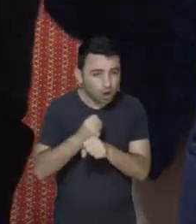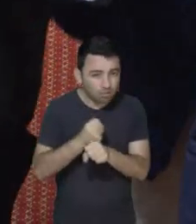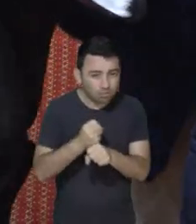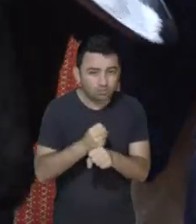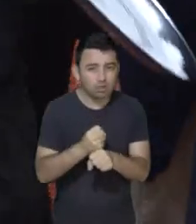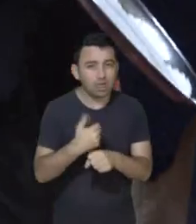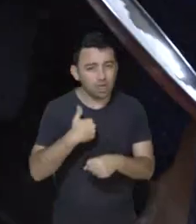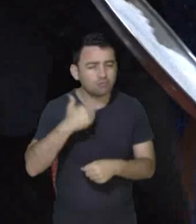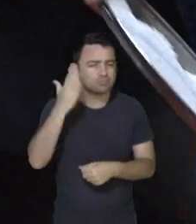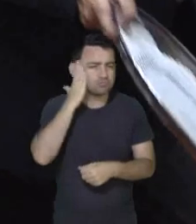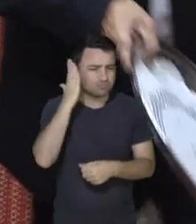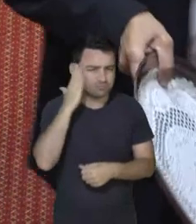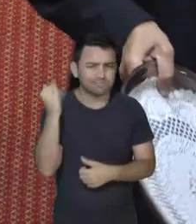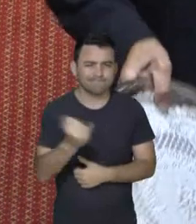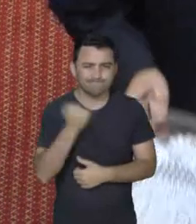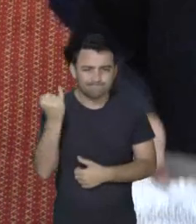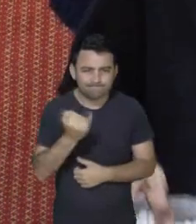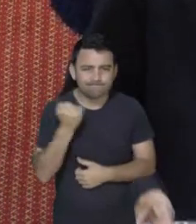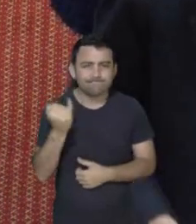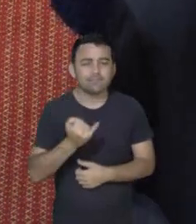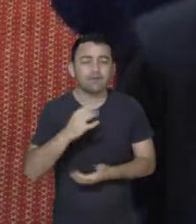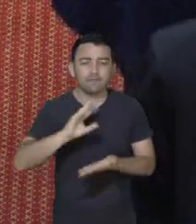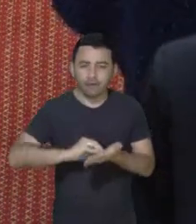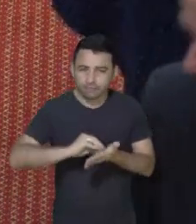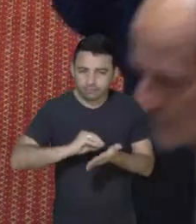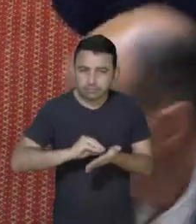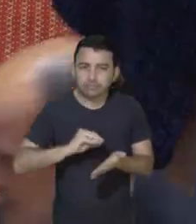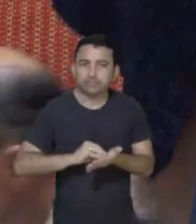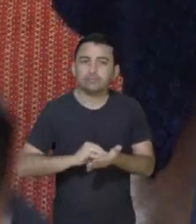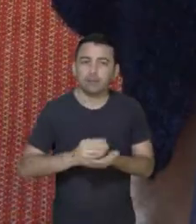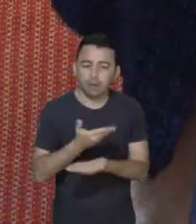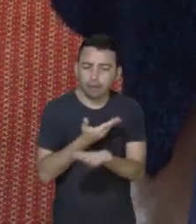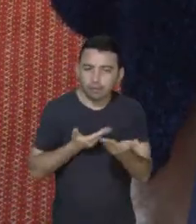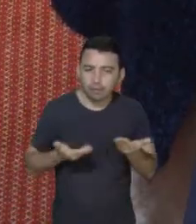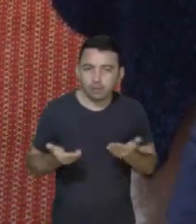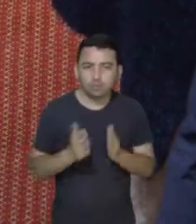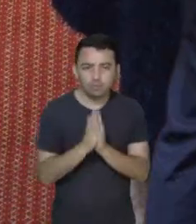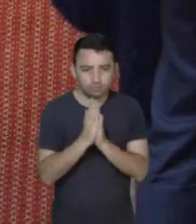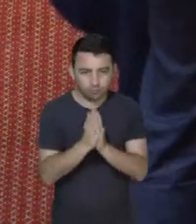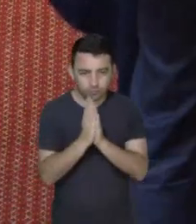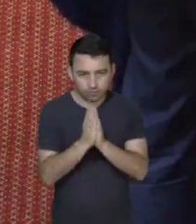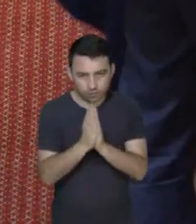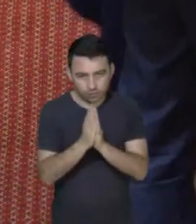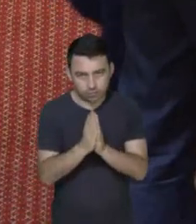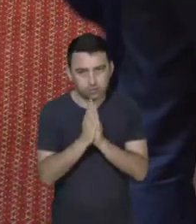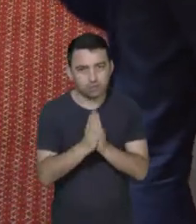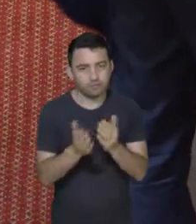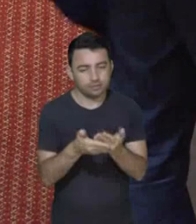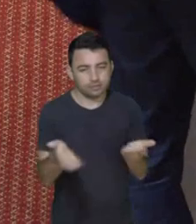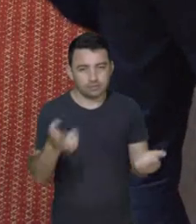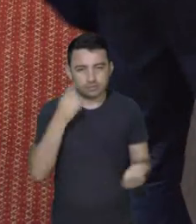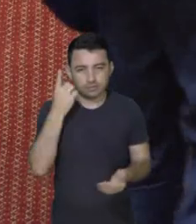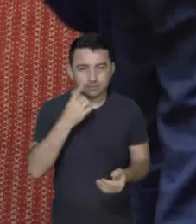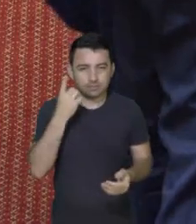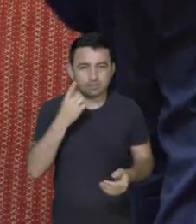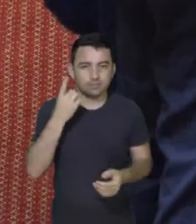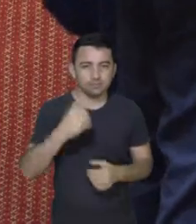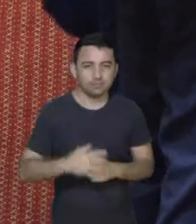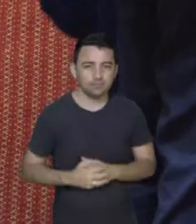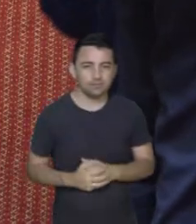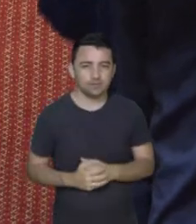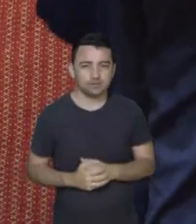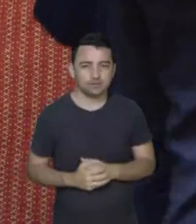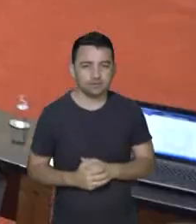da necessidade e da carência dessas permutas. Por favor, colegas deputados.